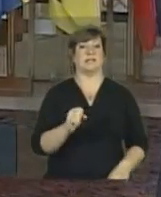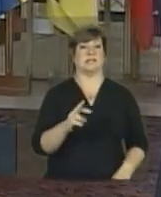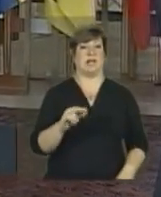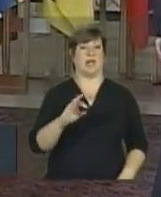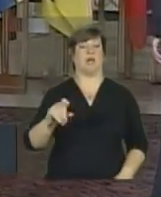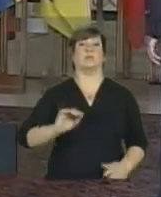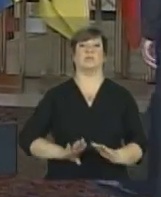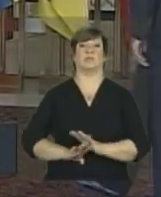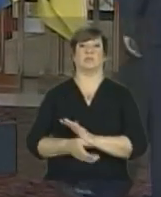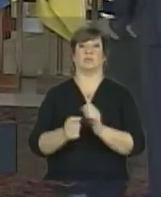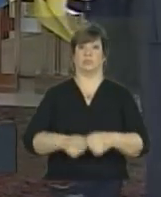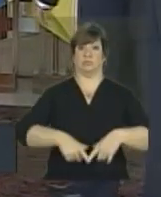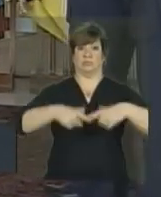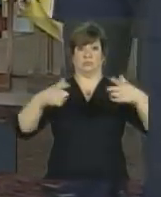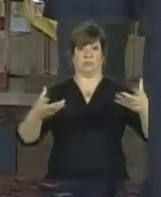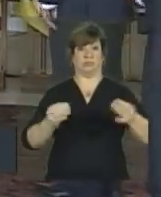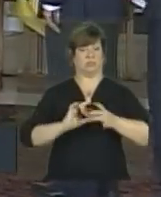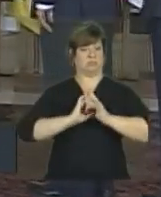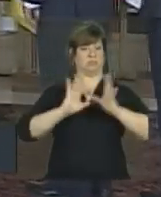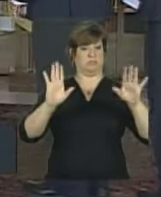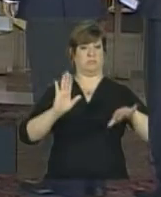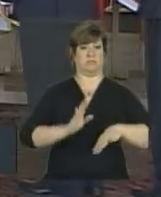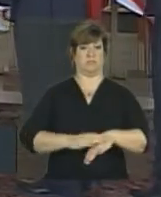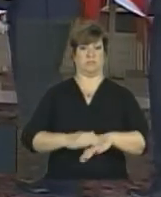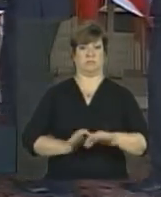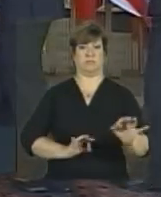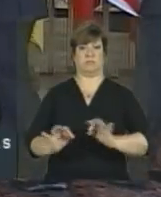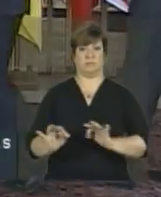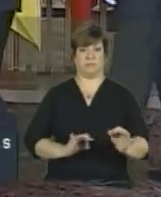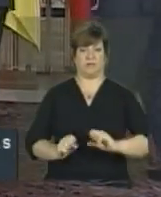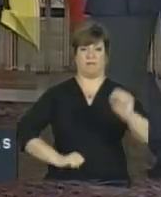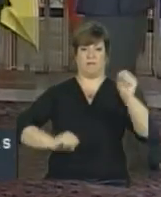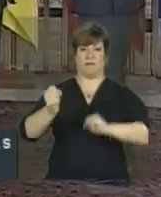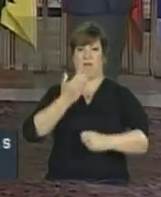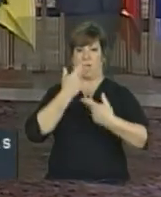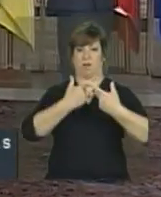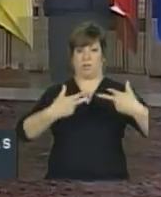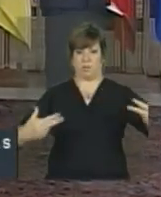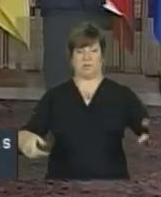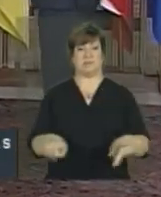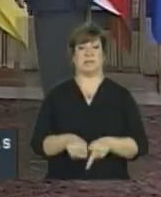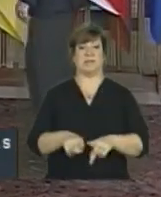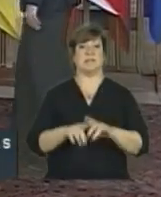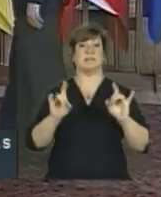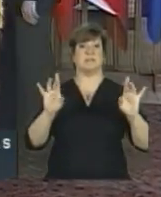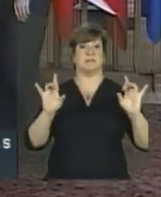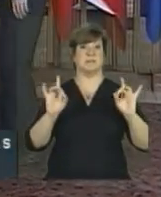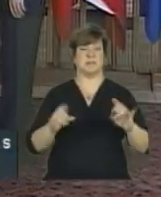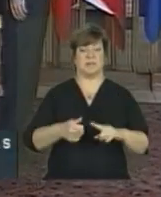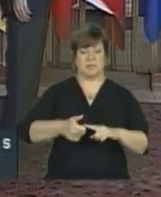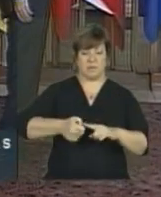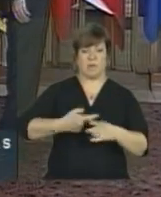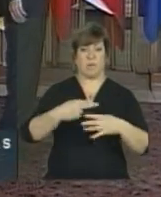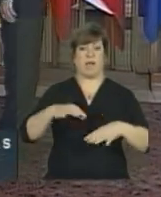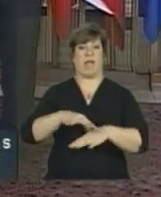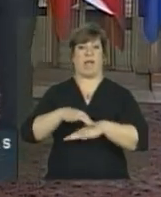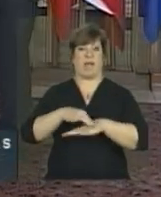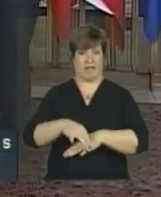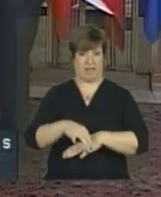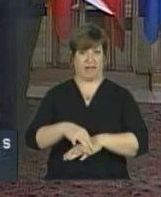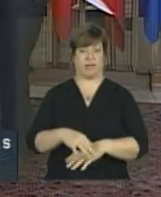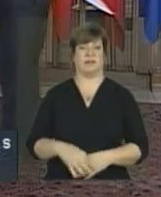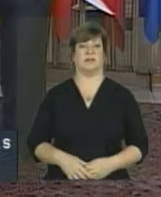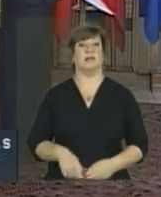tornasse amplamente autossuficiente na produção de alimentos, especialmente grãos e carnes.